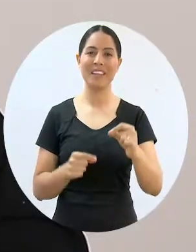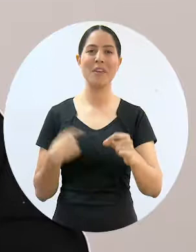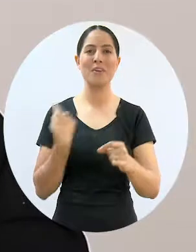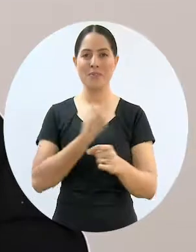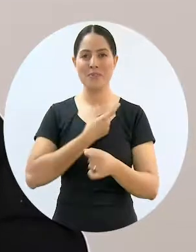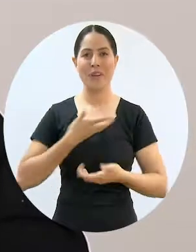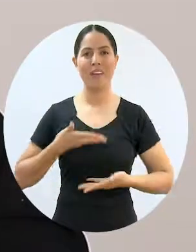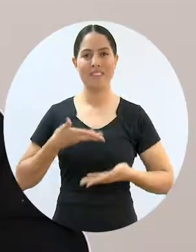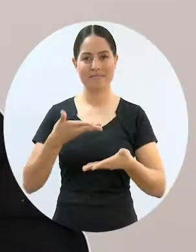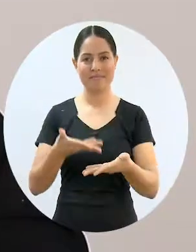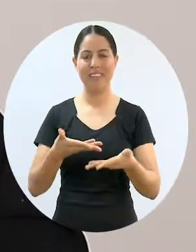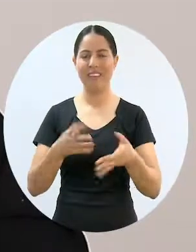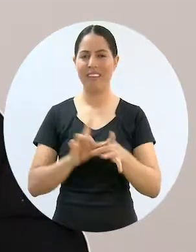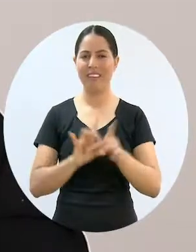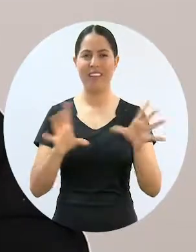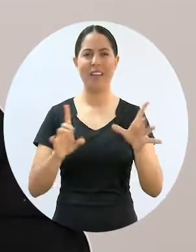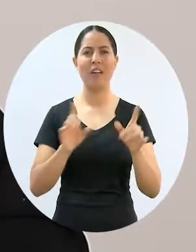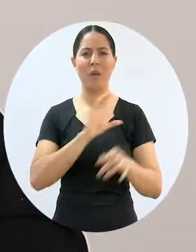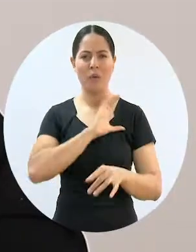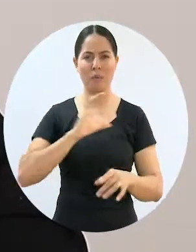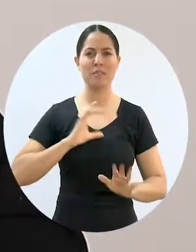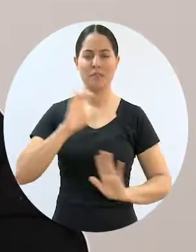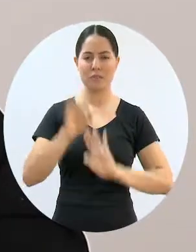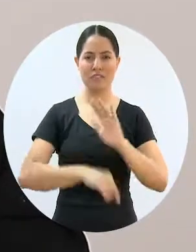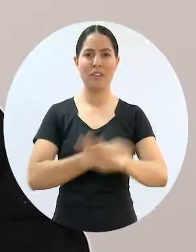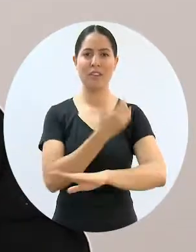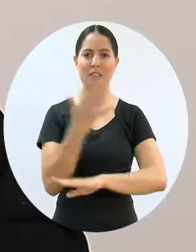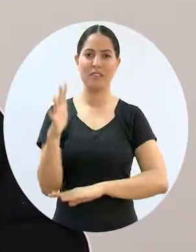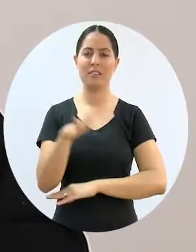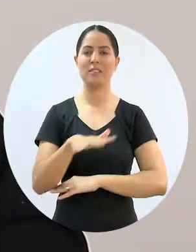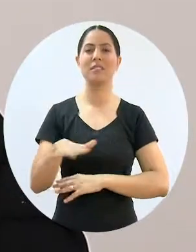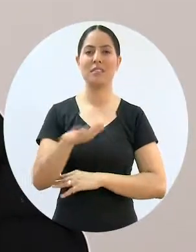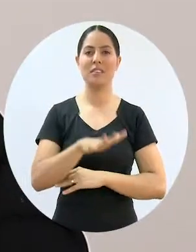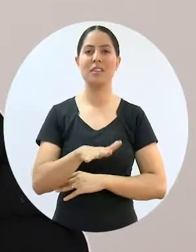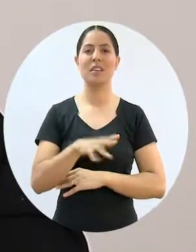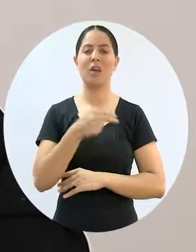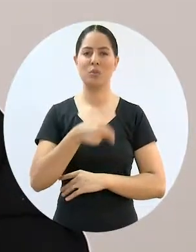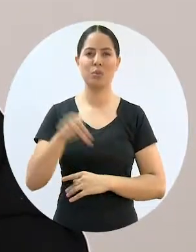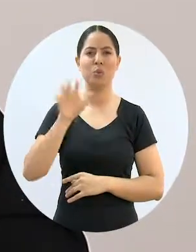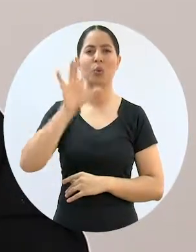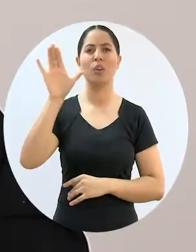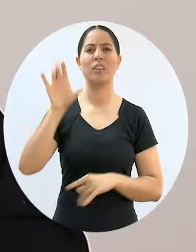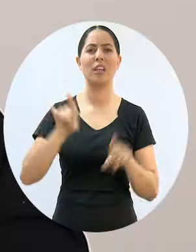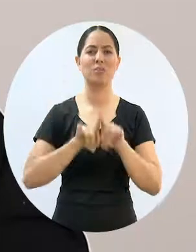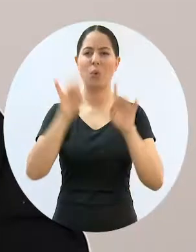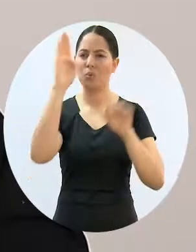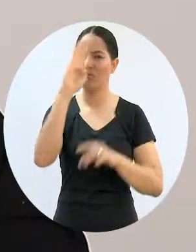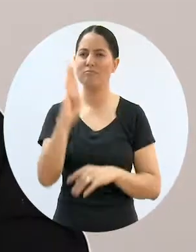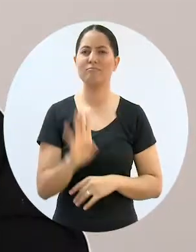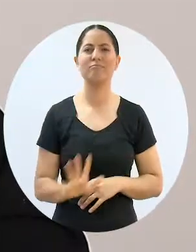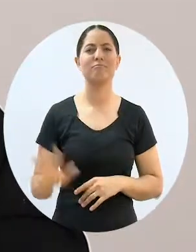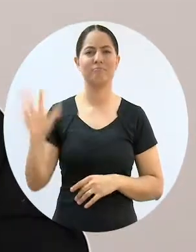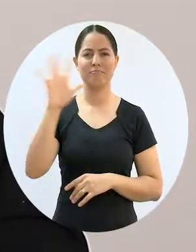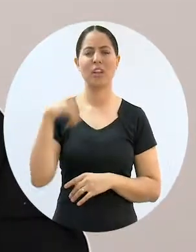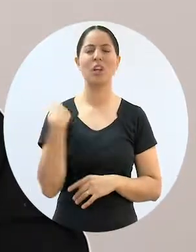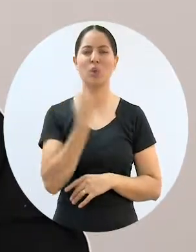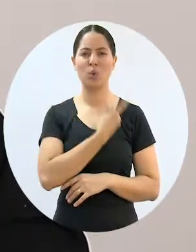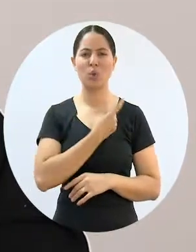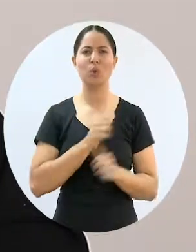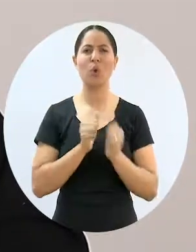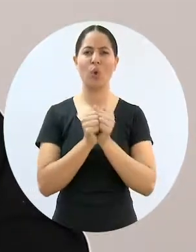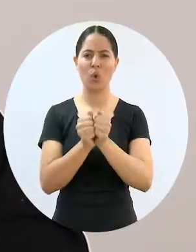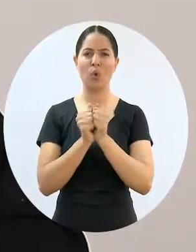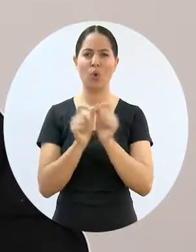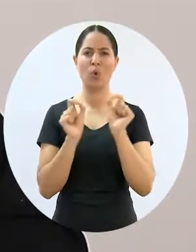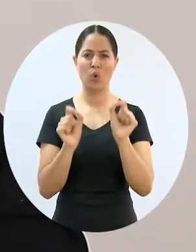estamos à disposição, a Comissão Nacional de Direito Ambiental está à disposição não só dos estados do Nordeste, mas de todo o Brasil, para prestar